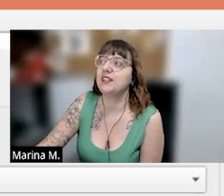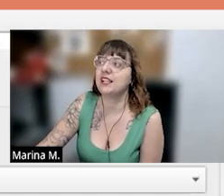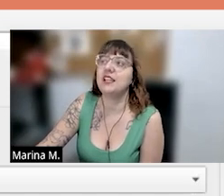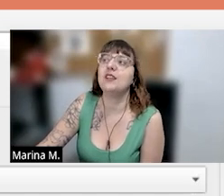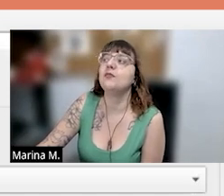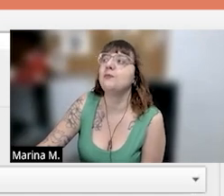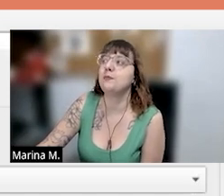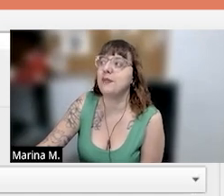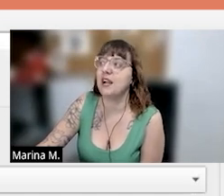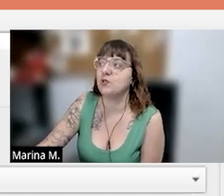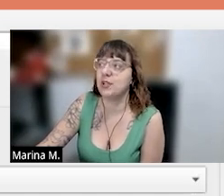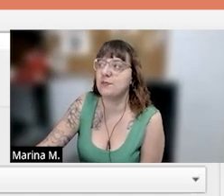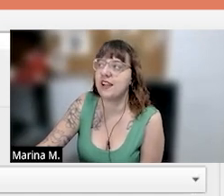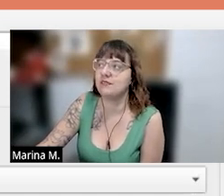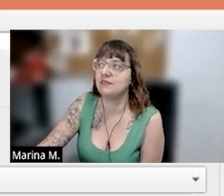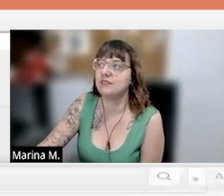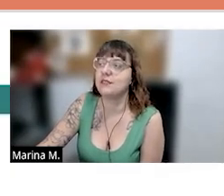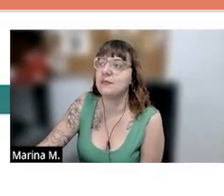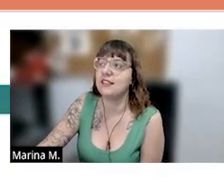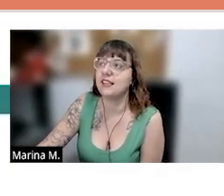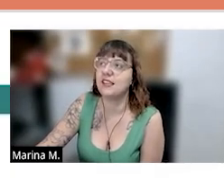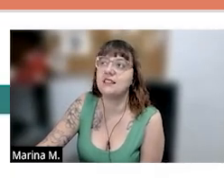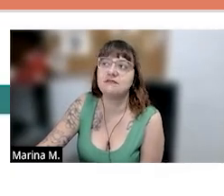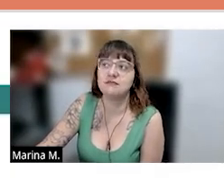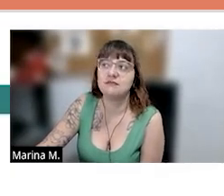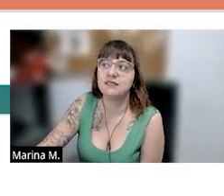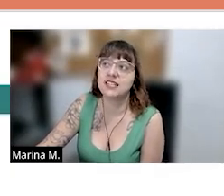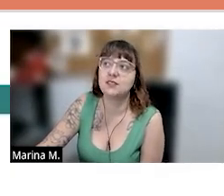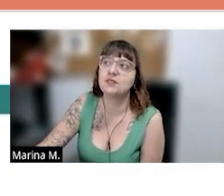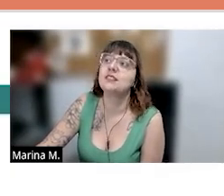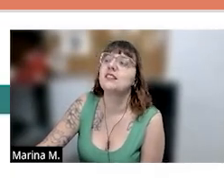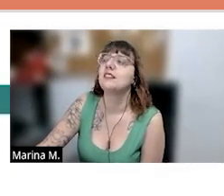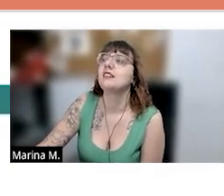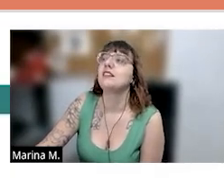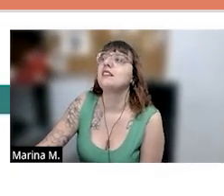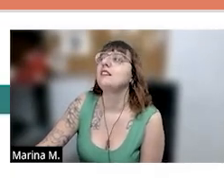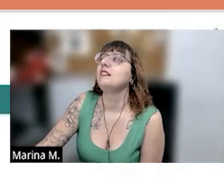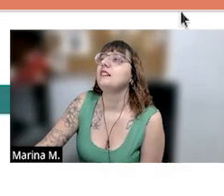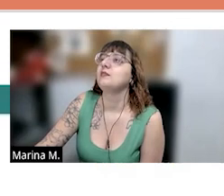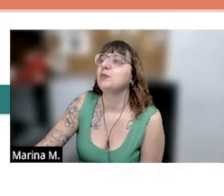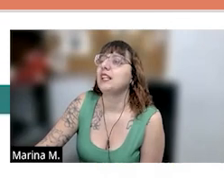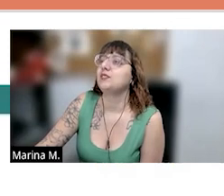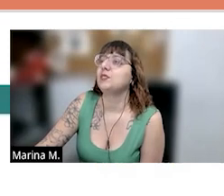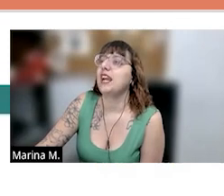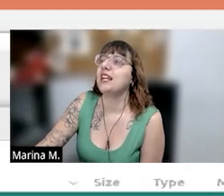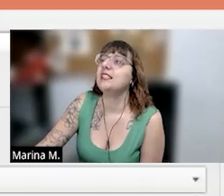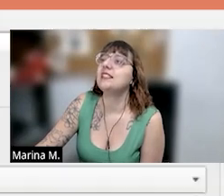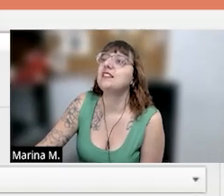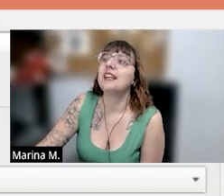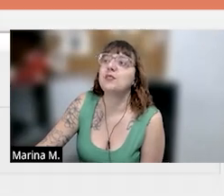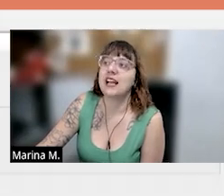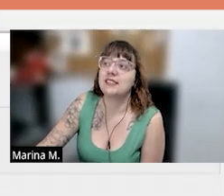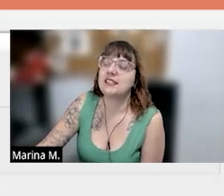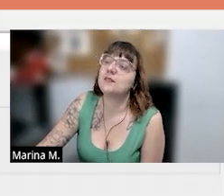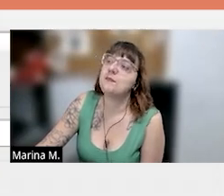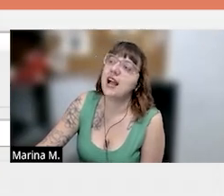podia vir aqui pegar um shapefile também daqui, certo? Por dados vetoriais,